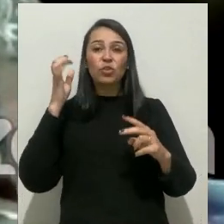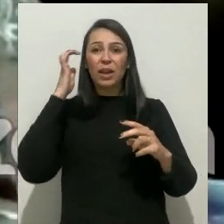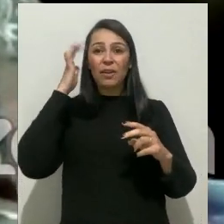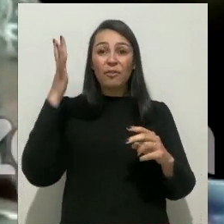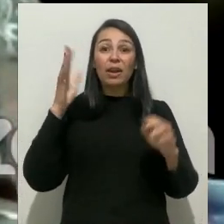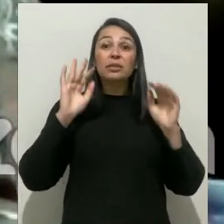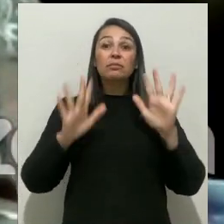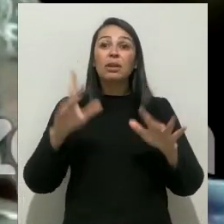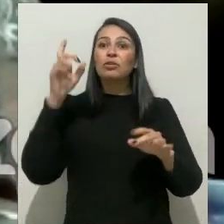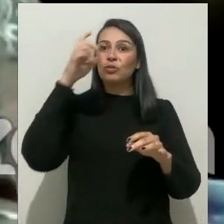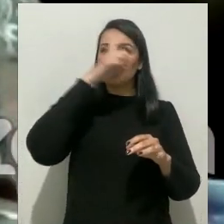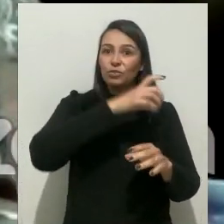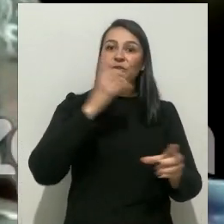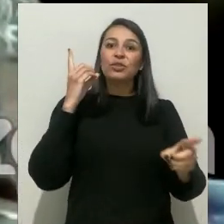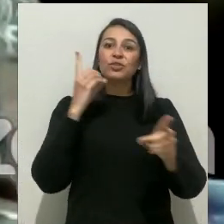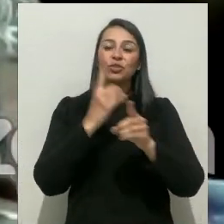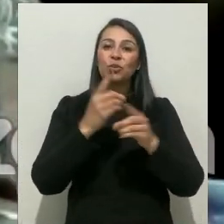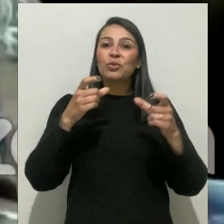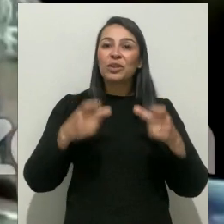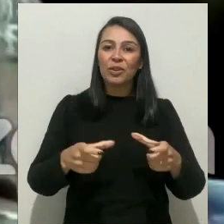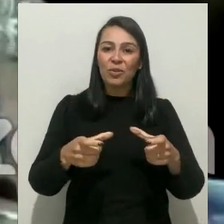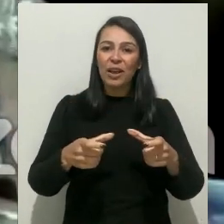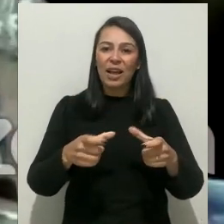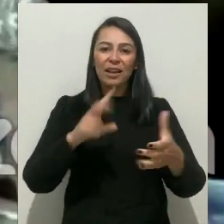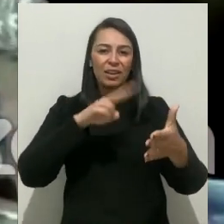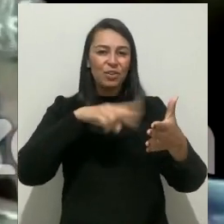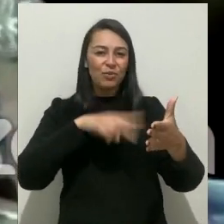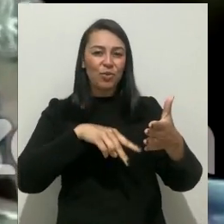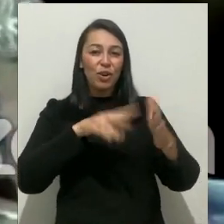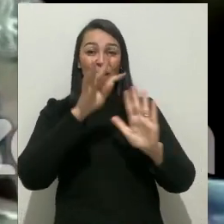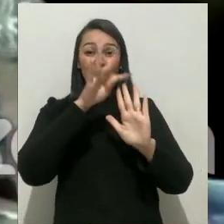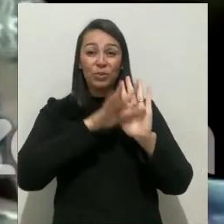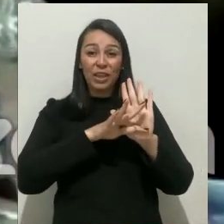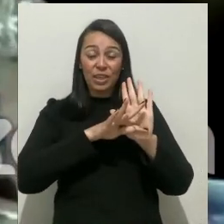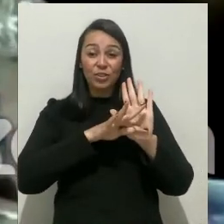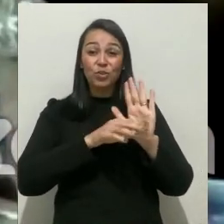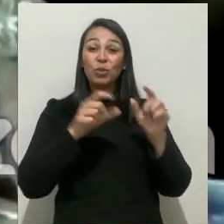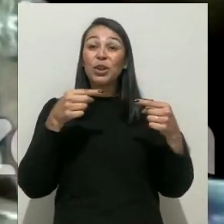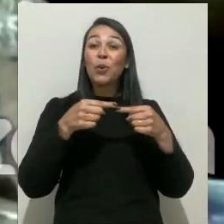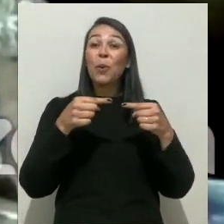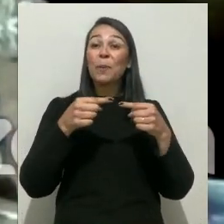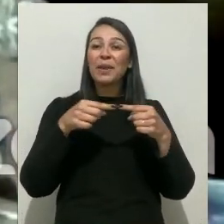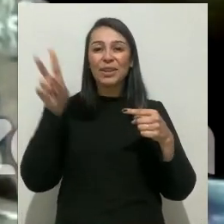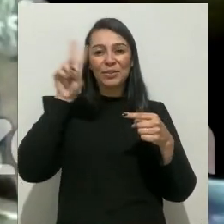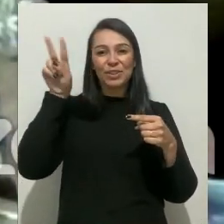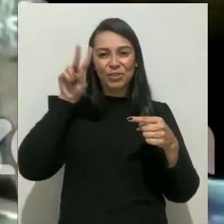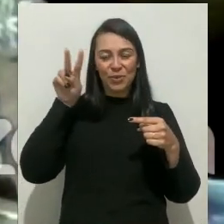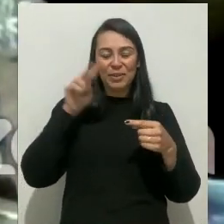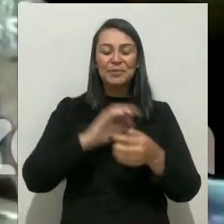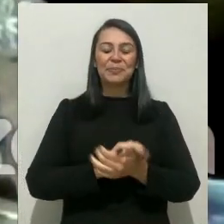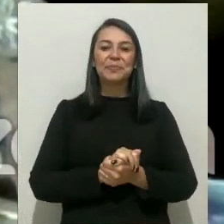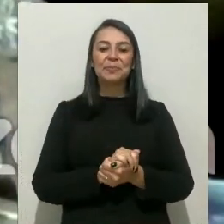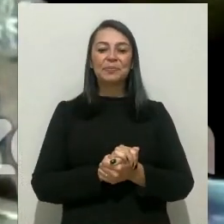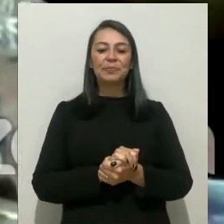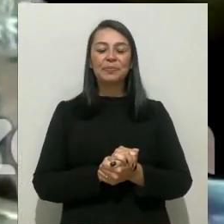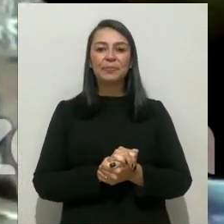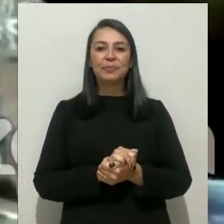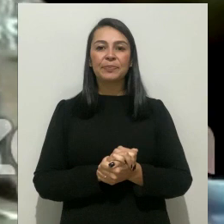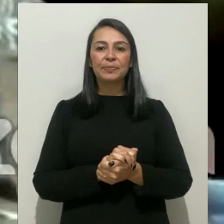foi dificílimo de achar esse lugar. Então, eu vou ler o trecho concernente a essa situação.